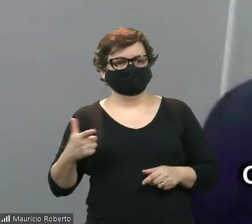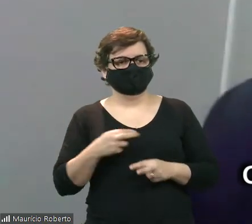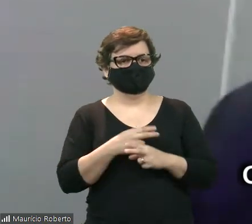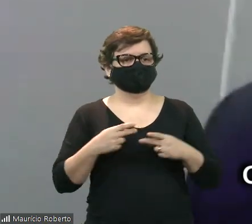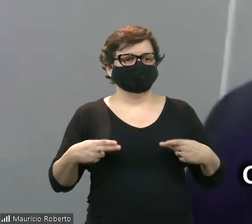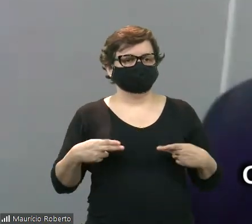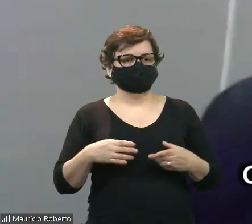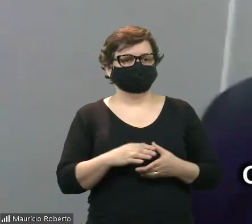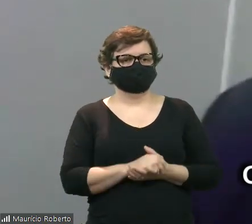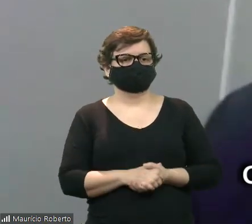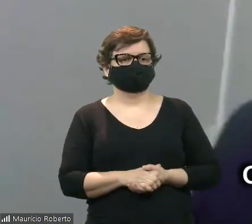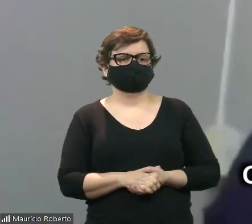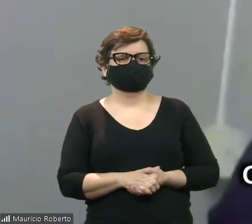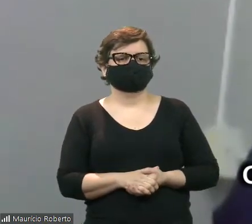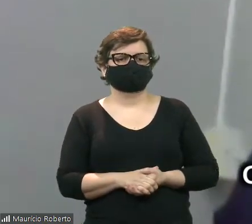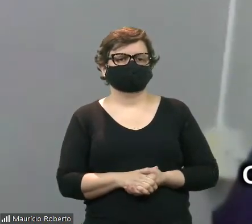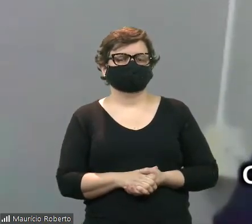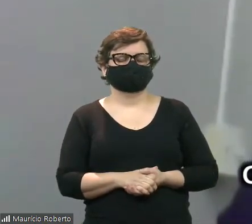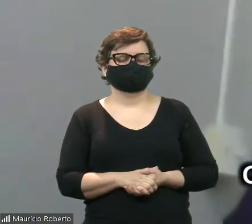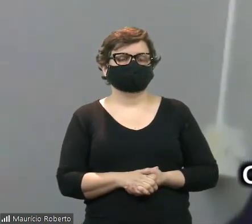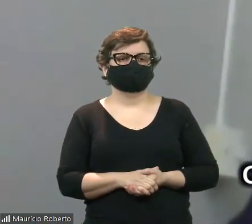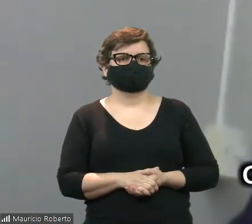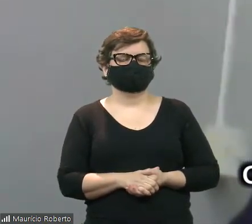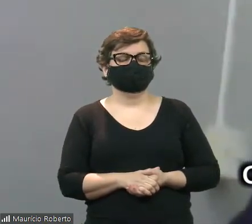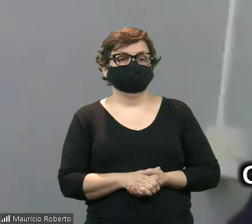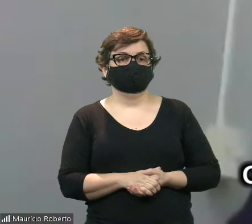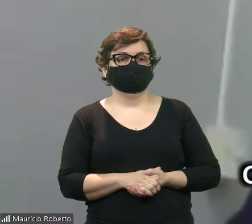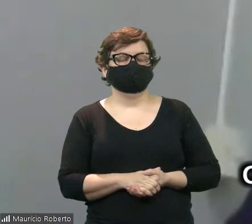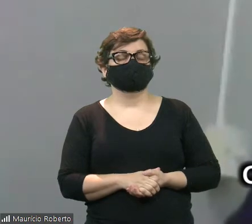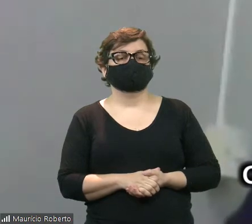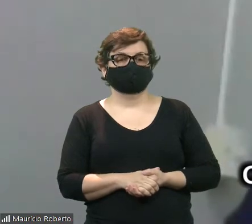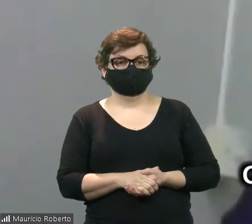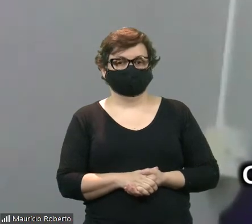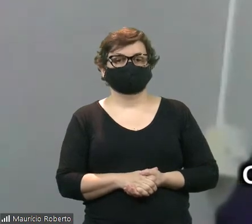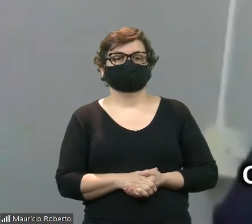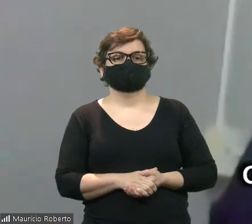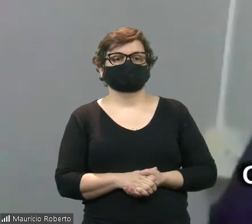que pudesse sim dar uma assessoria técnica